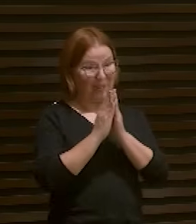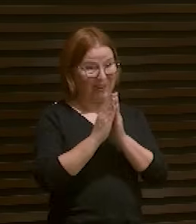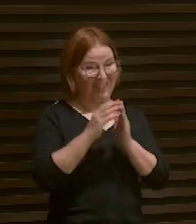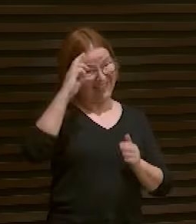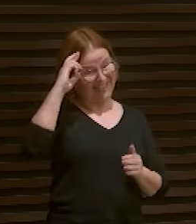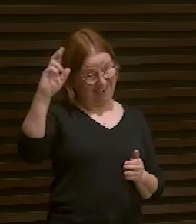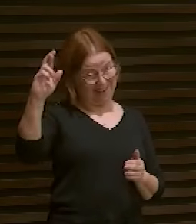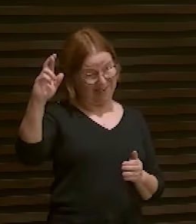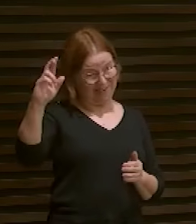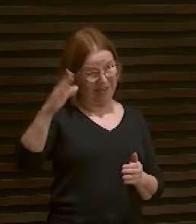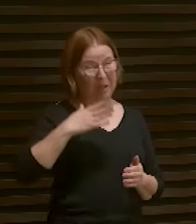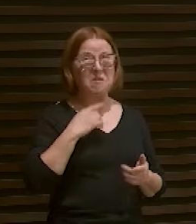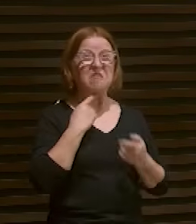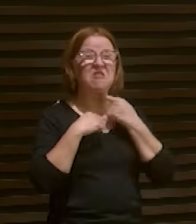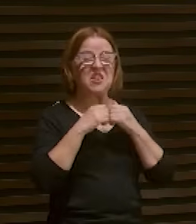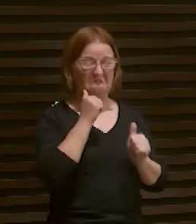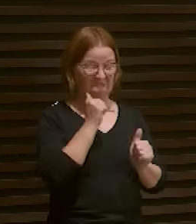que a minha vontade agora é de vingança.